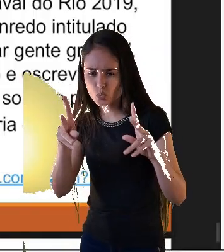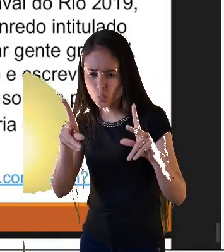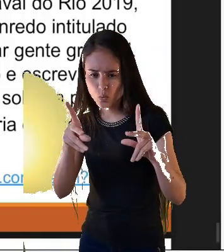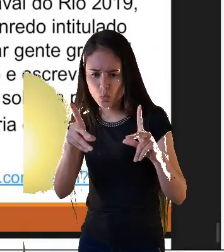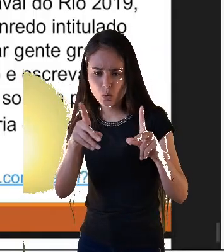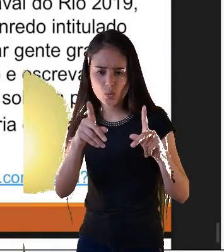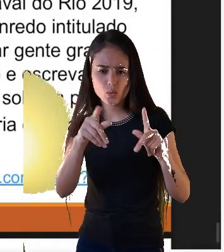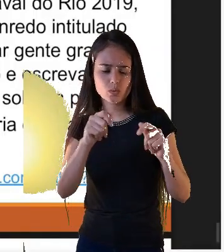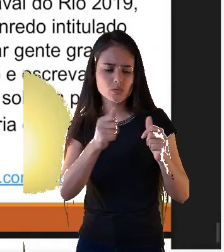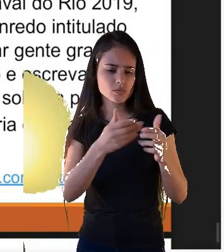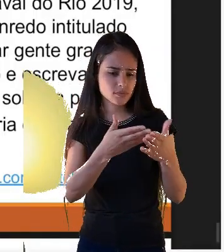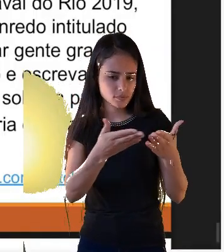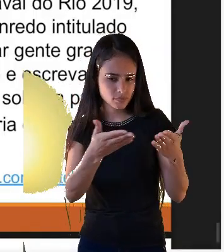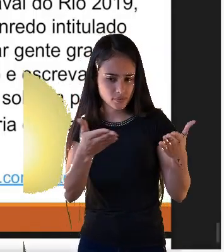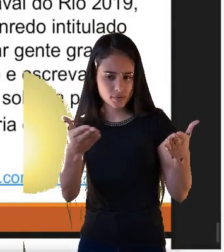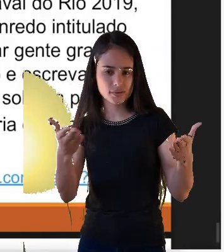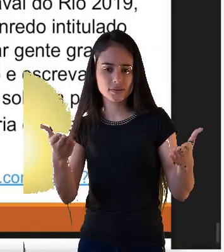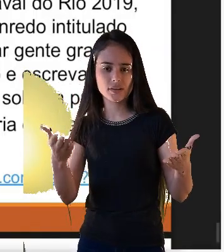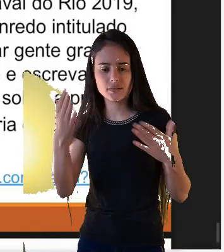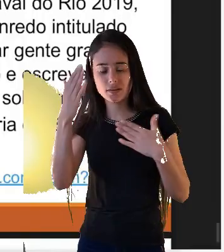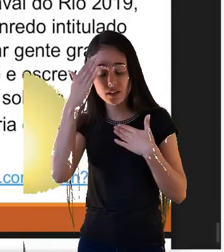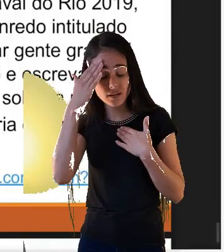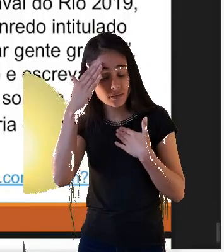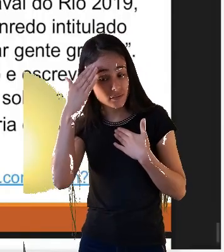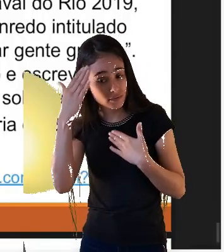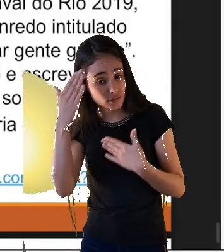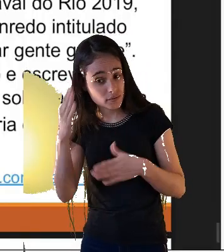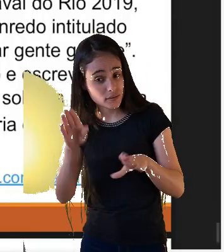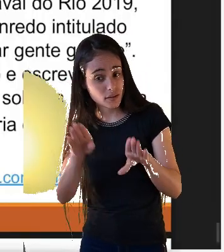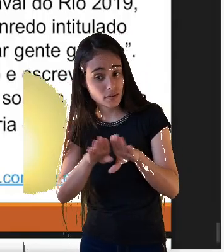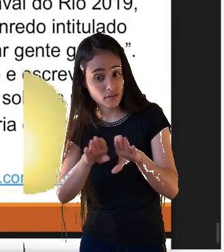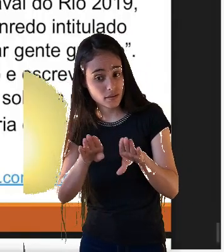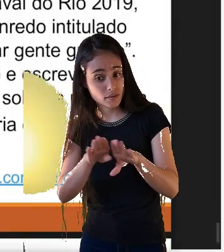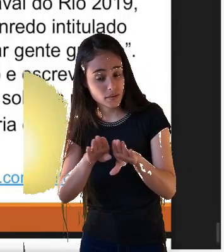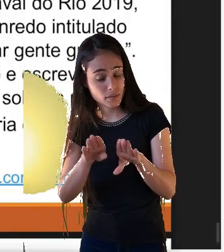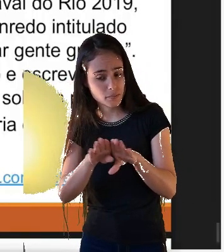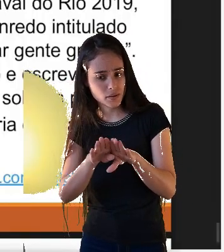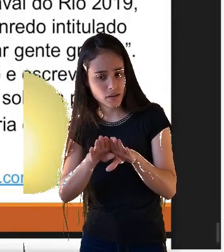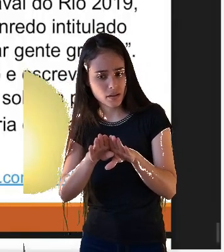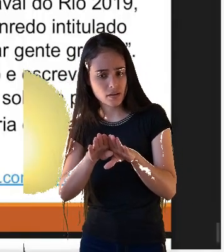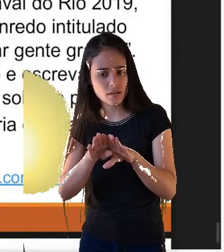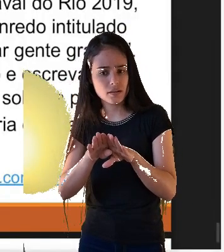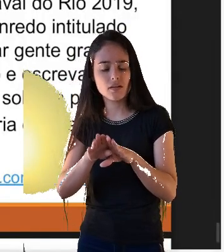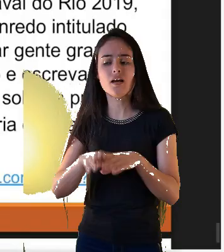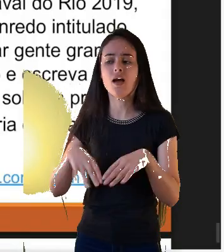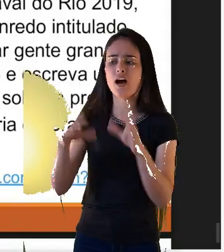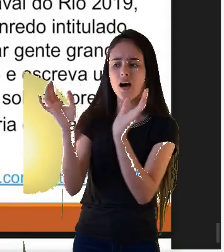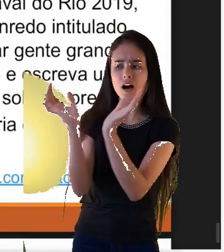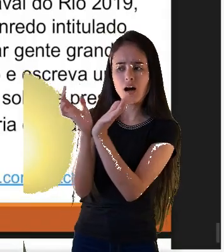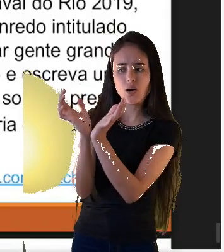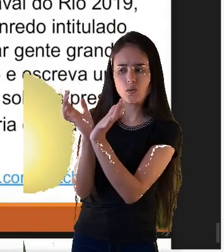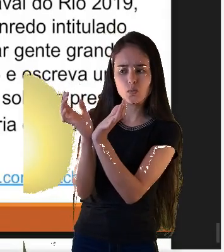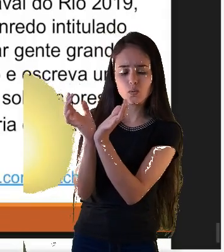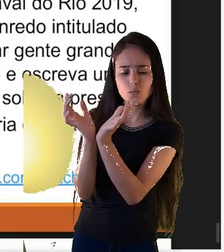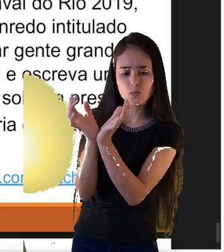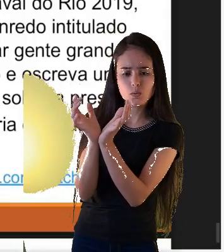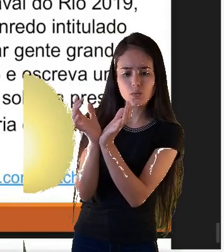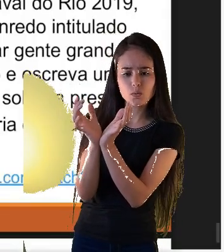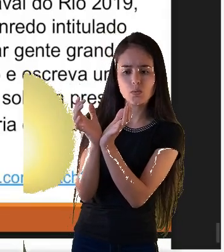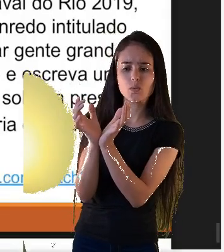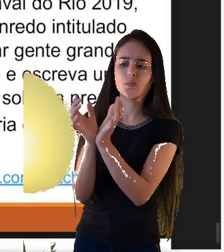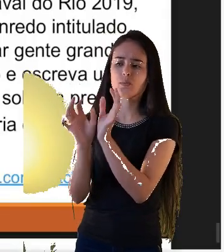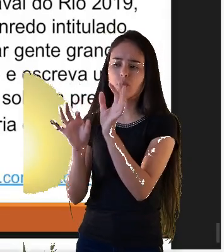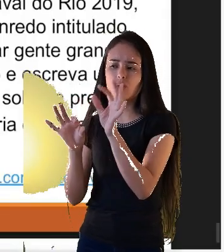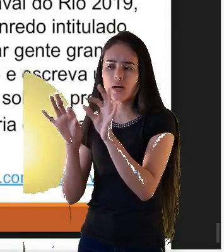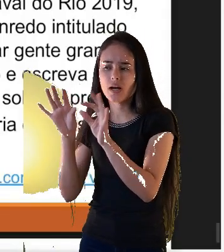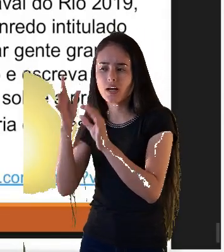ao pessoal, ao Lelo e principalmente a toda a organização da Flavir, né, pela oportunidade de estar